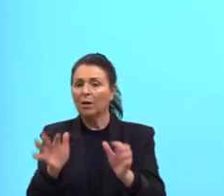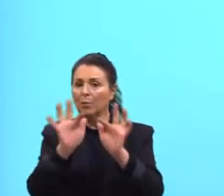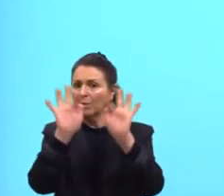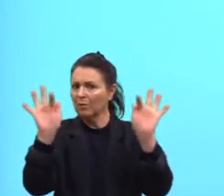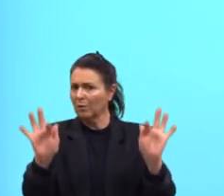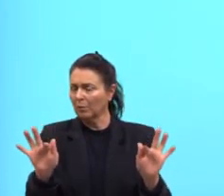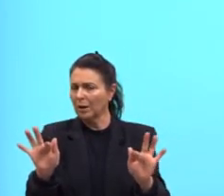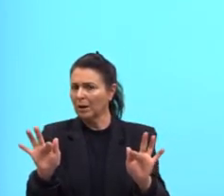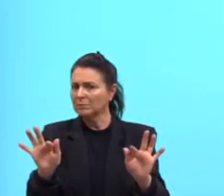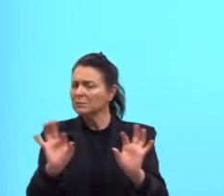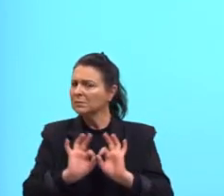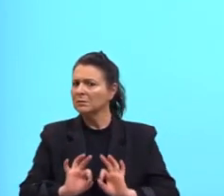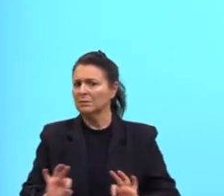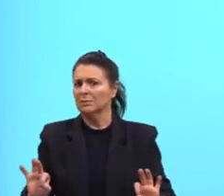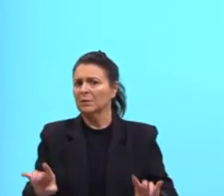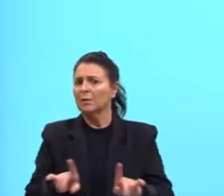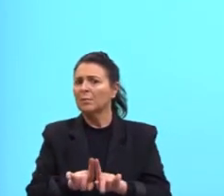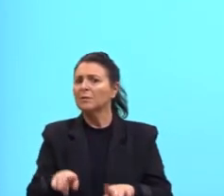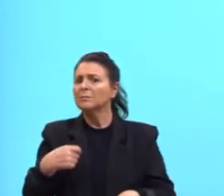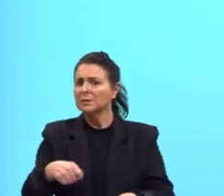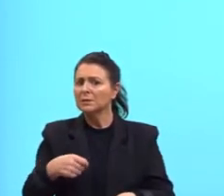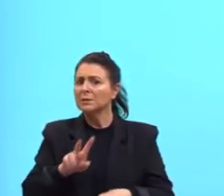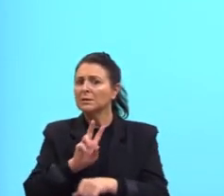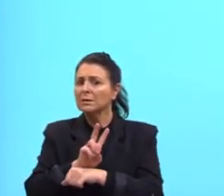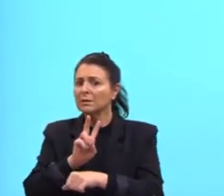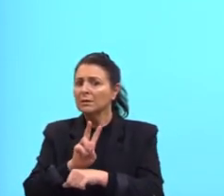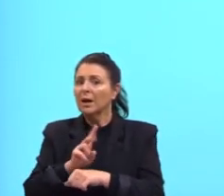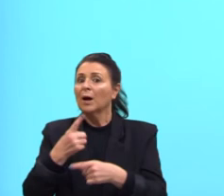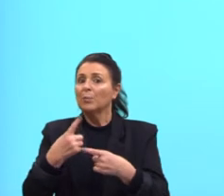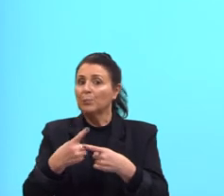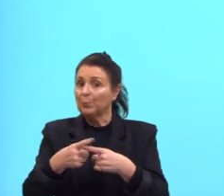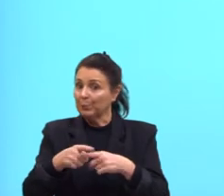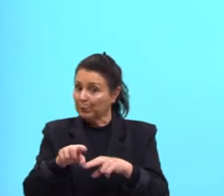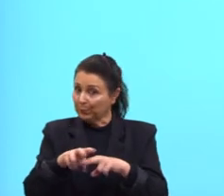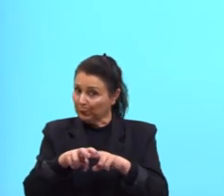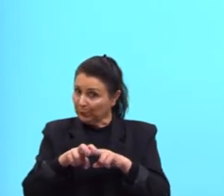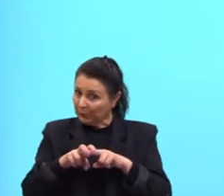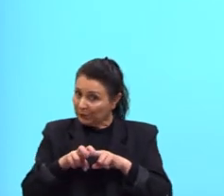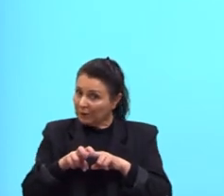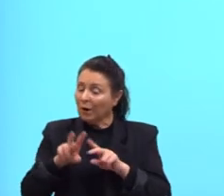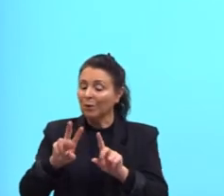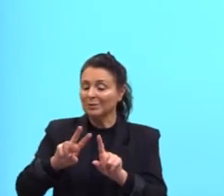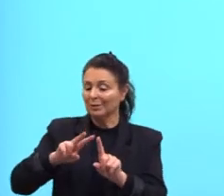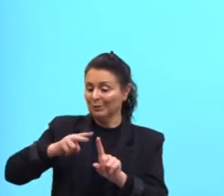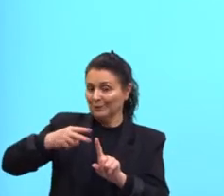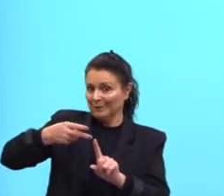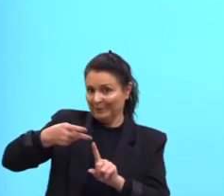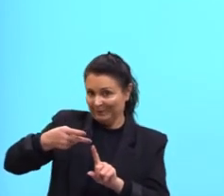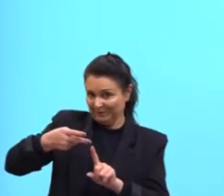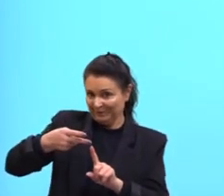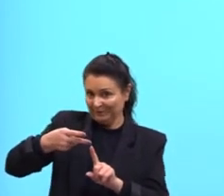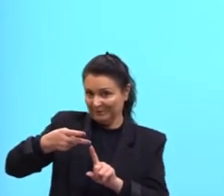fórmula simples Mas precisamos ter o cuidado porque aqui nós temos uma potência